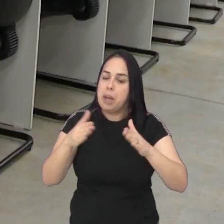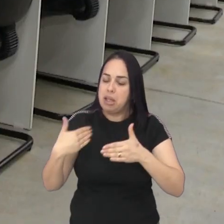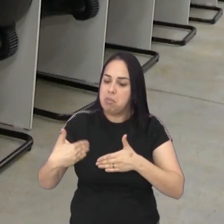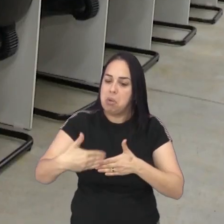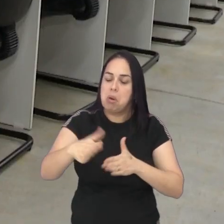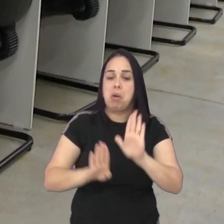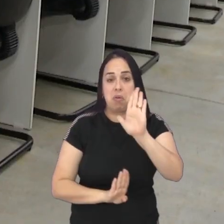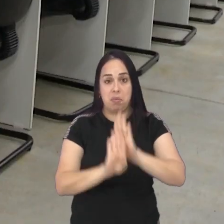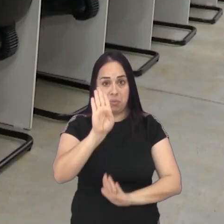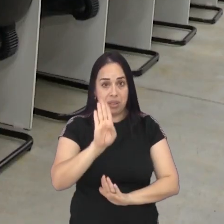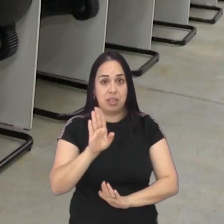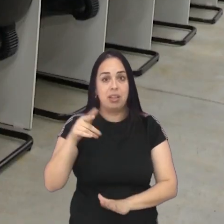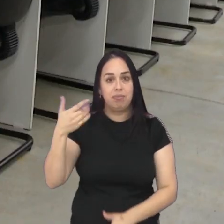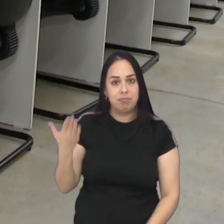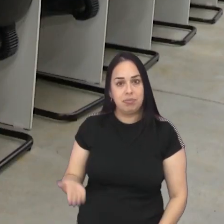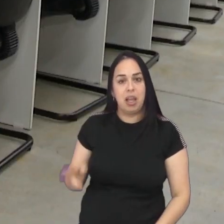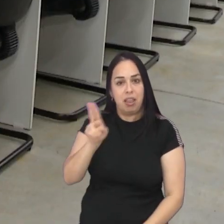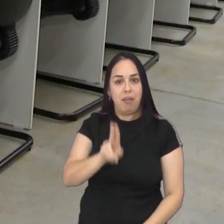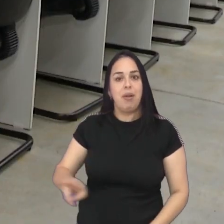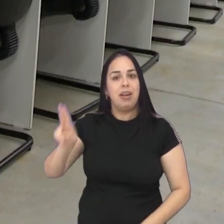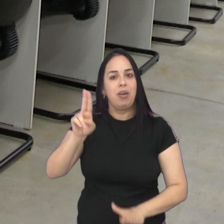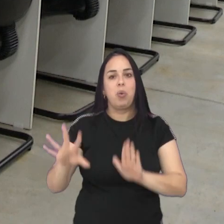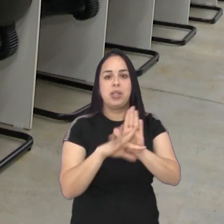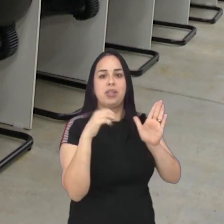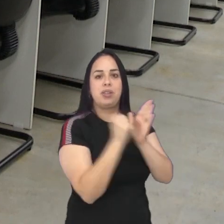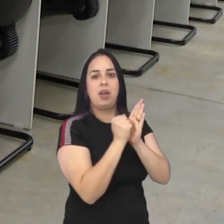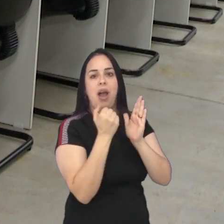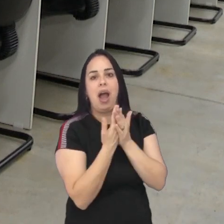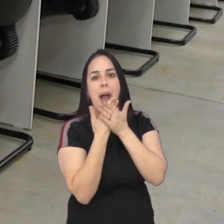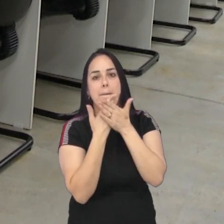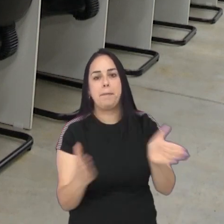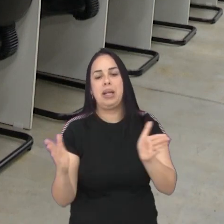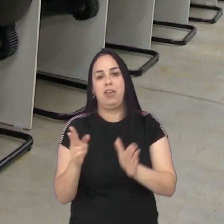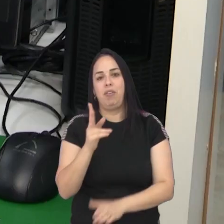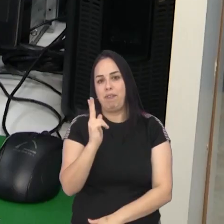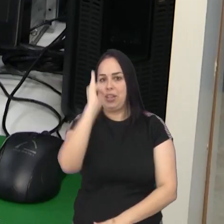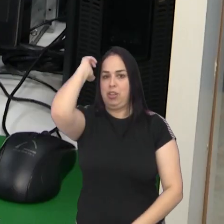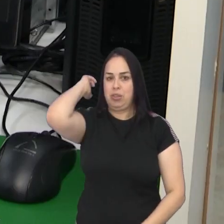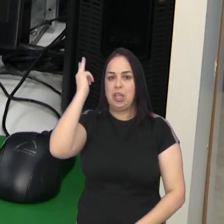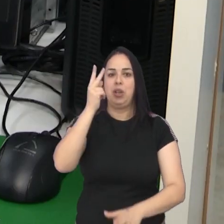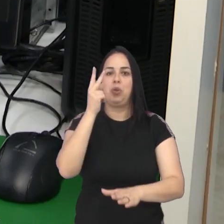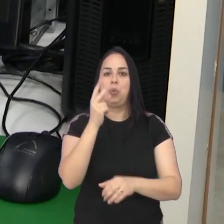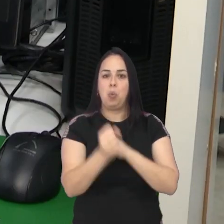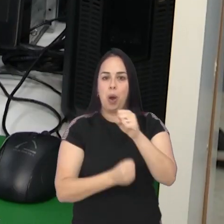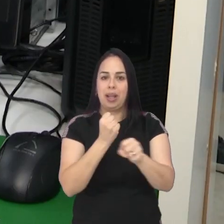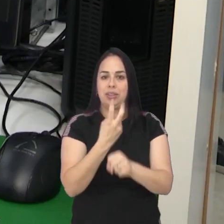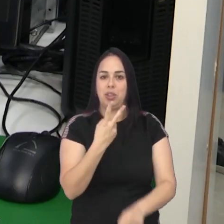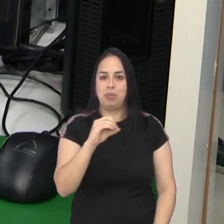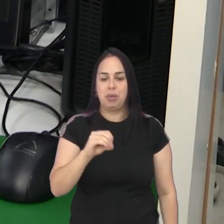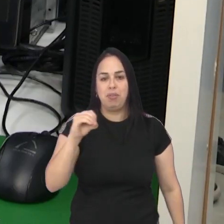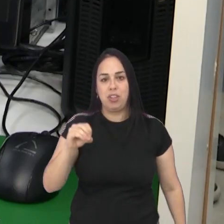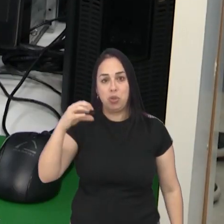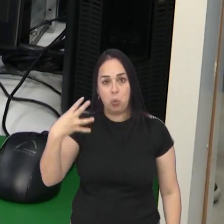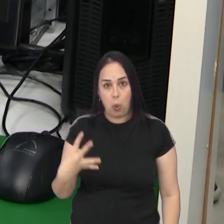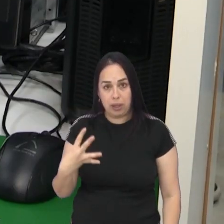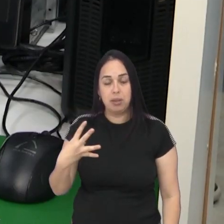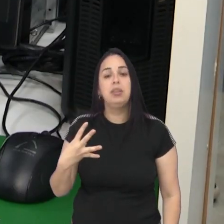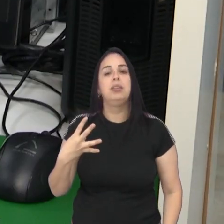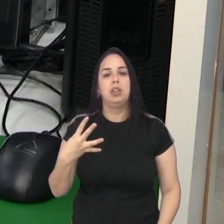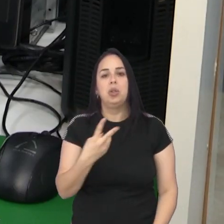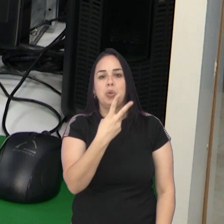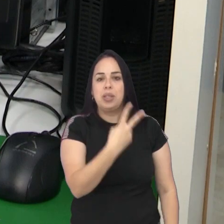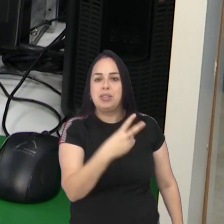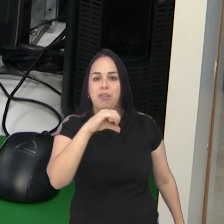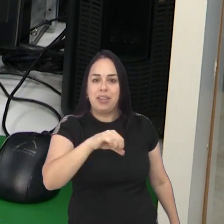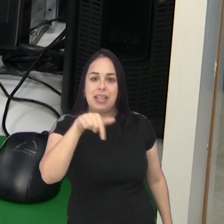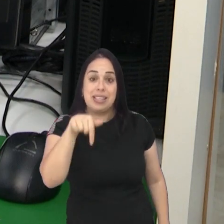deve aumentar em breve. A universidade está com inscrições abertas para o vestibular 2024. São